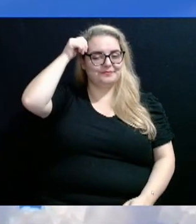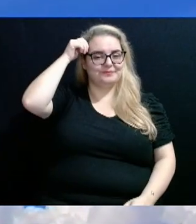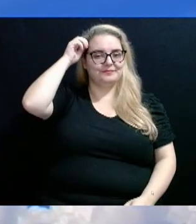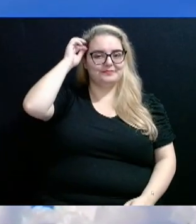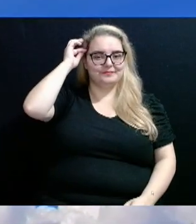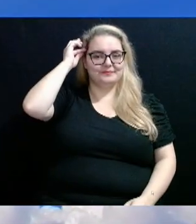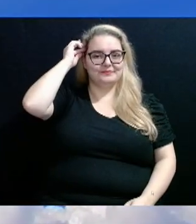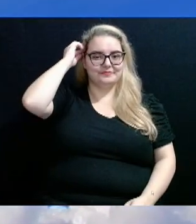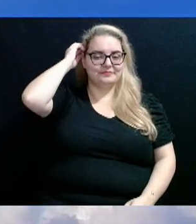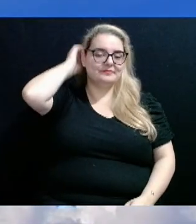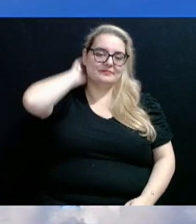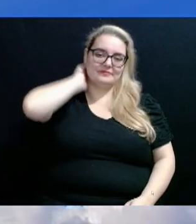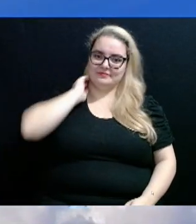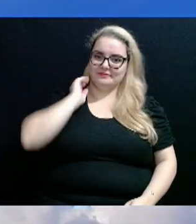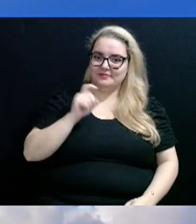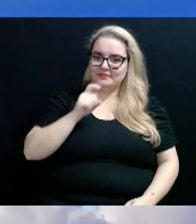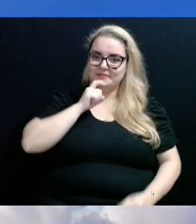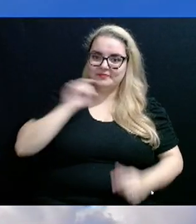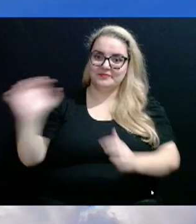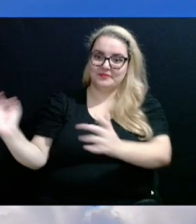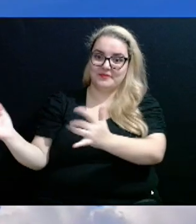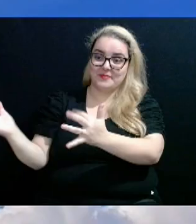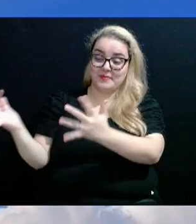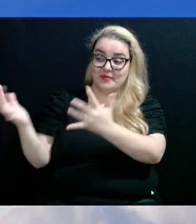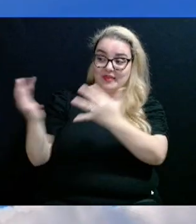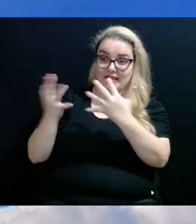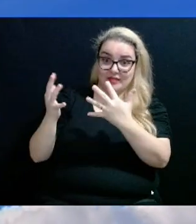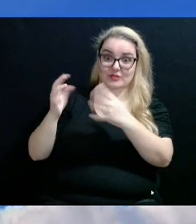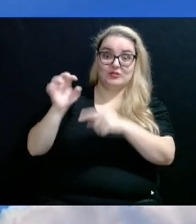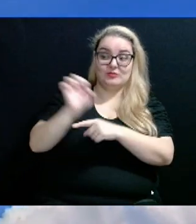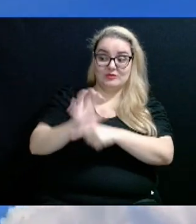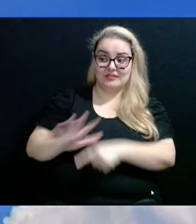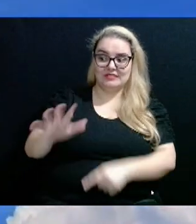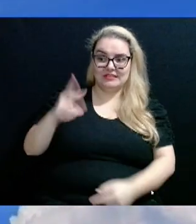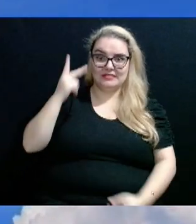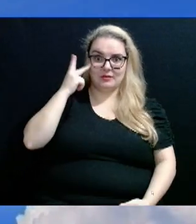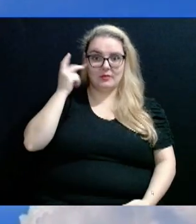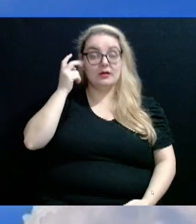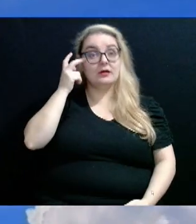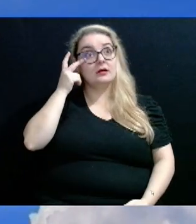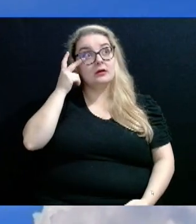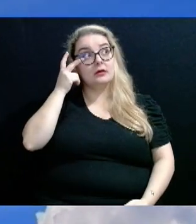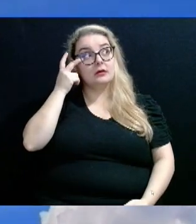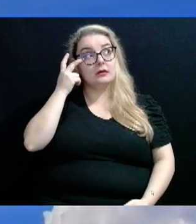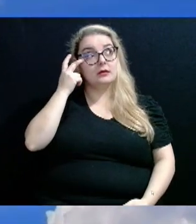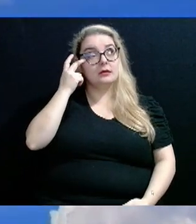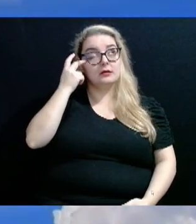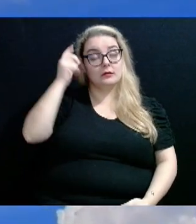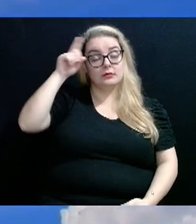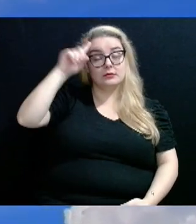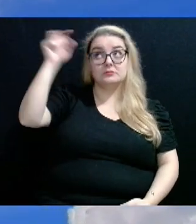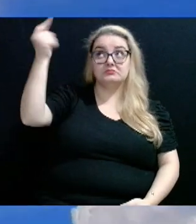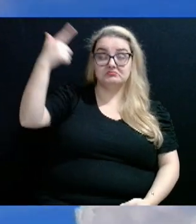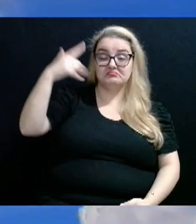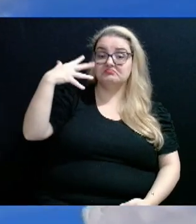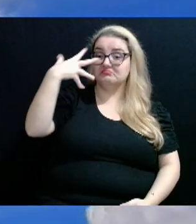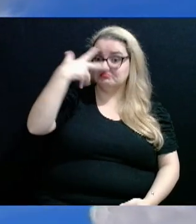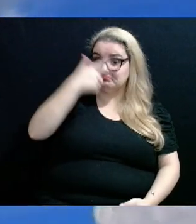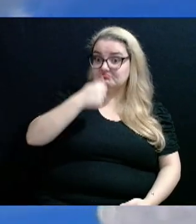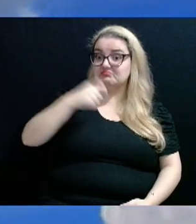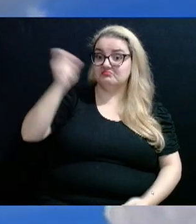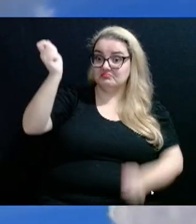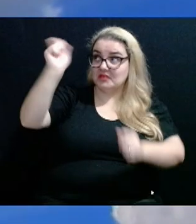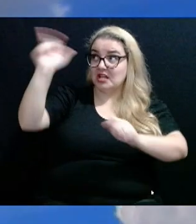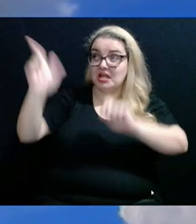sobre o estado de São Paulo. Aqui em Campinas, um dia de sol, o céu tá lindo lá fora, tá azul, tem algumas nuvens, mas a